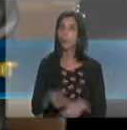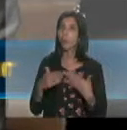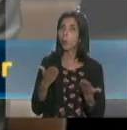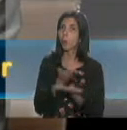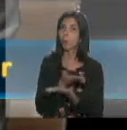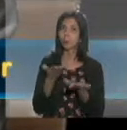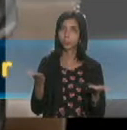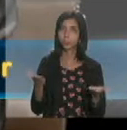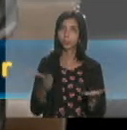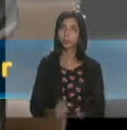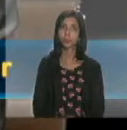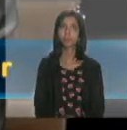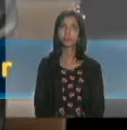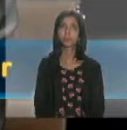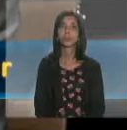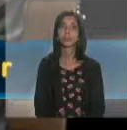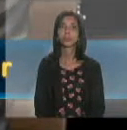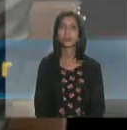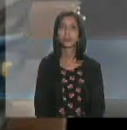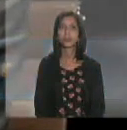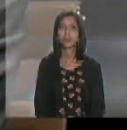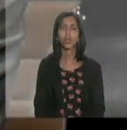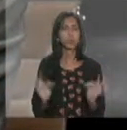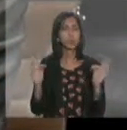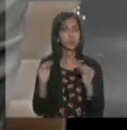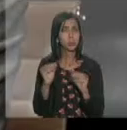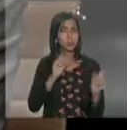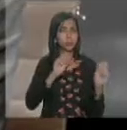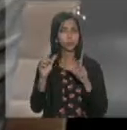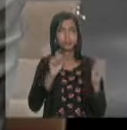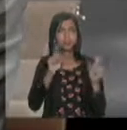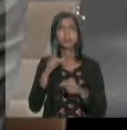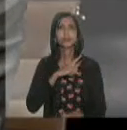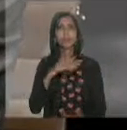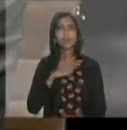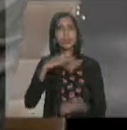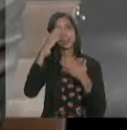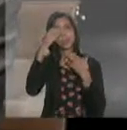www.alerj.rj.gov.br ou cultine.com.br, que vai estar tudo lá para você, tá?